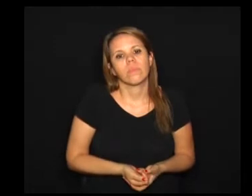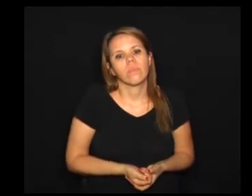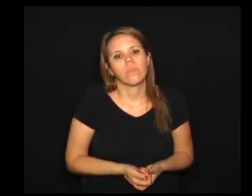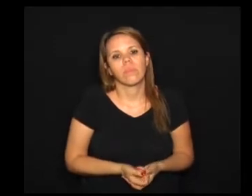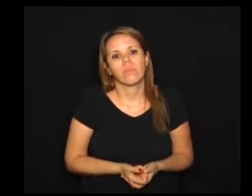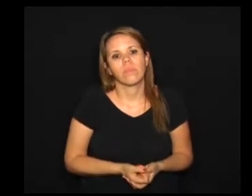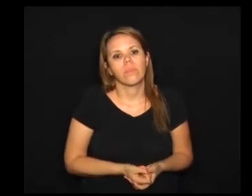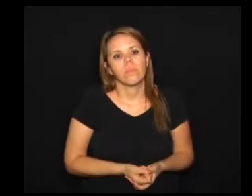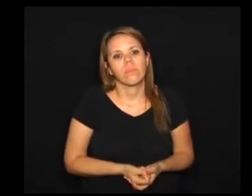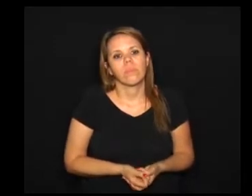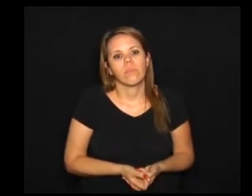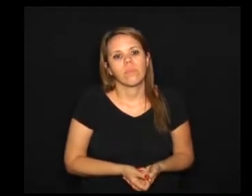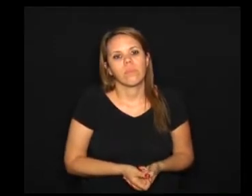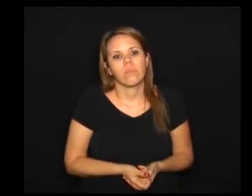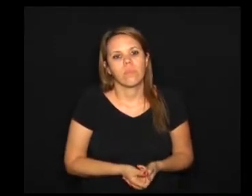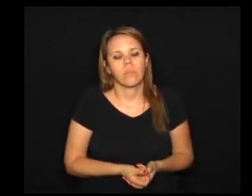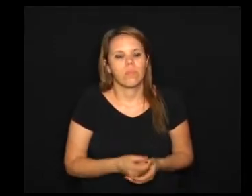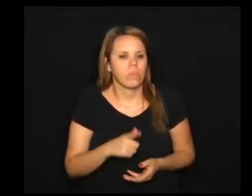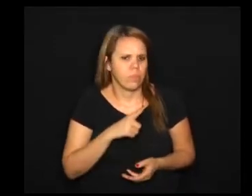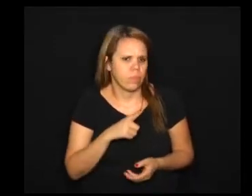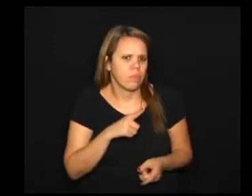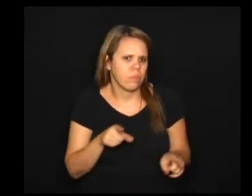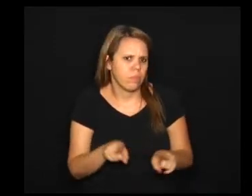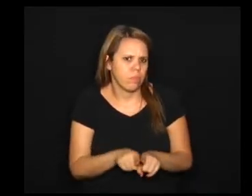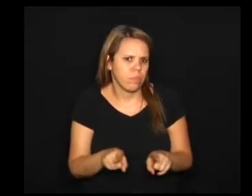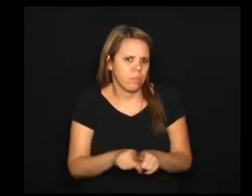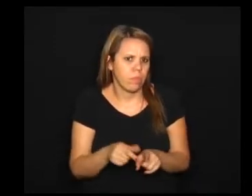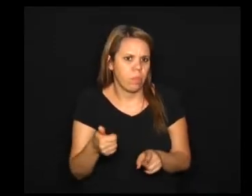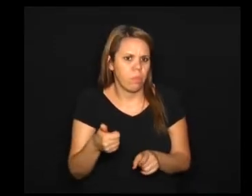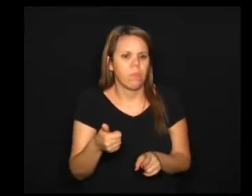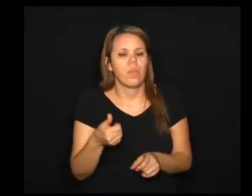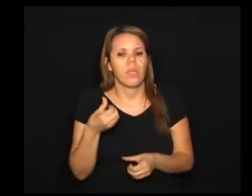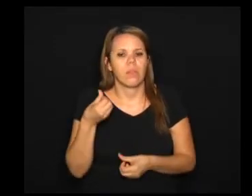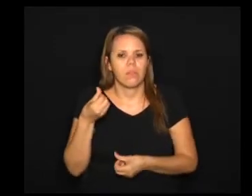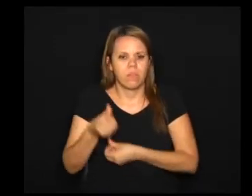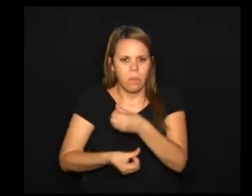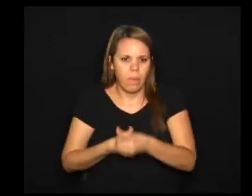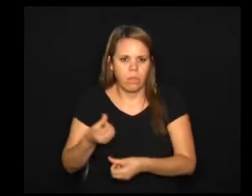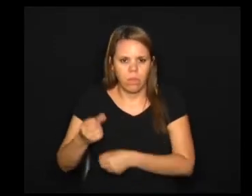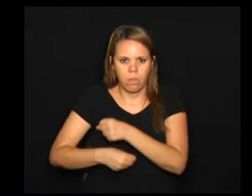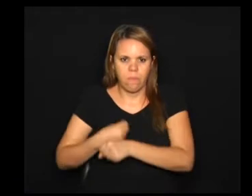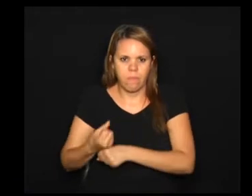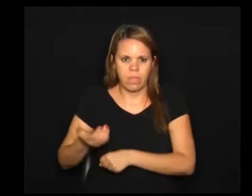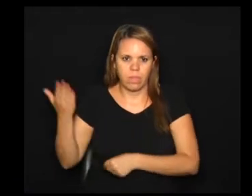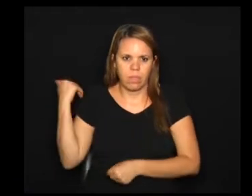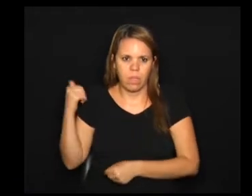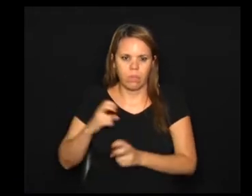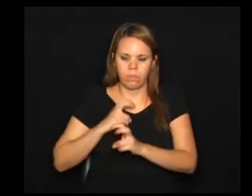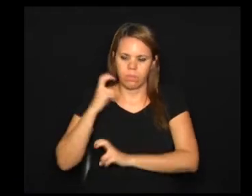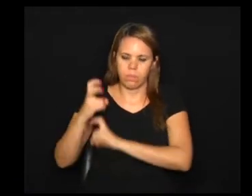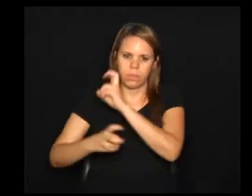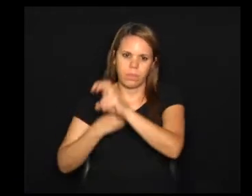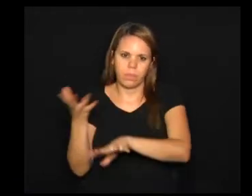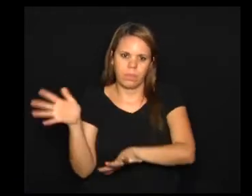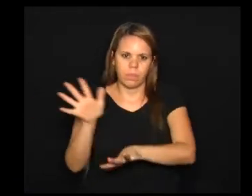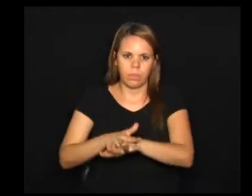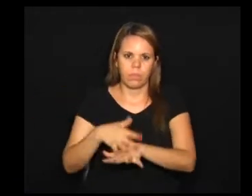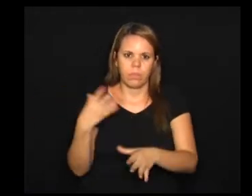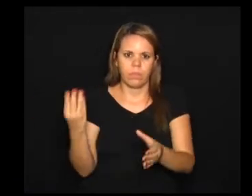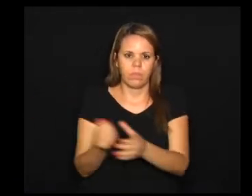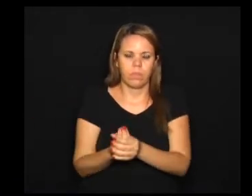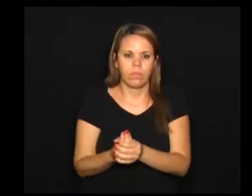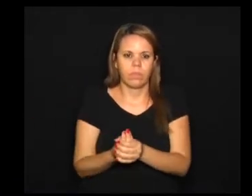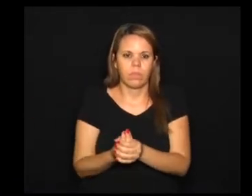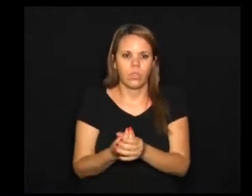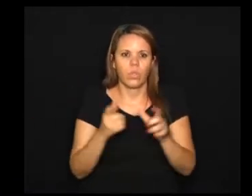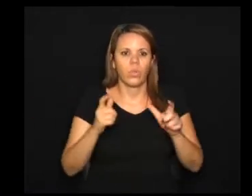E tivemos também ainda no primeiro semestre do ano passado o playground inclusivo lá do Parque das Águas,